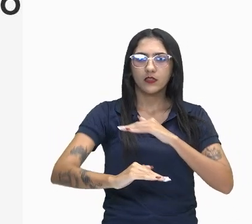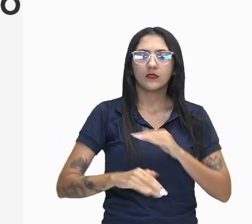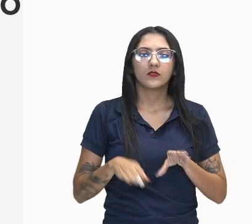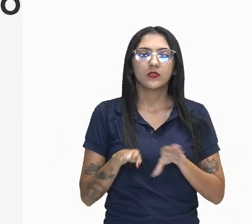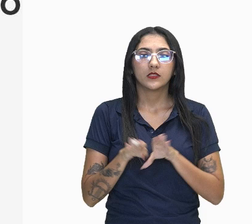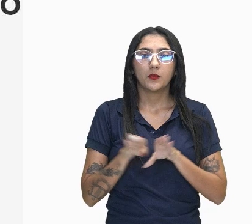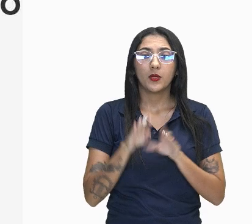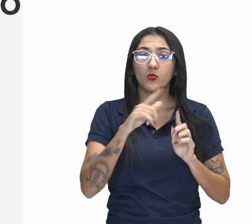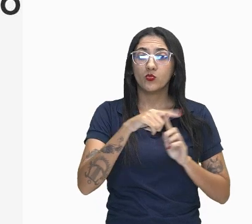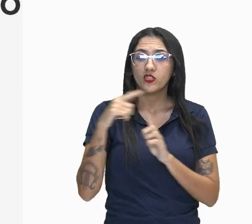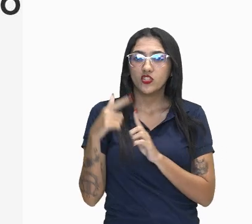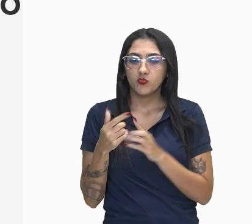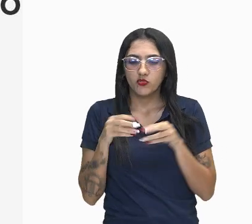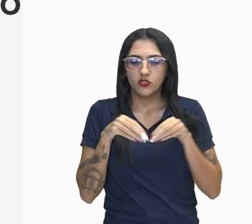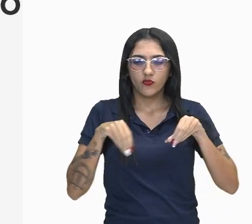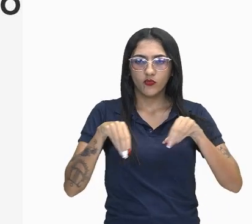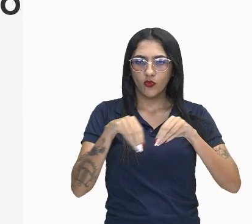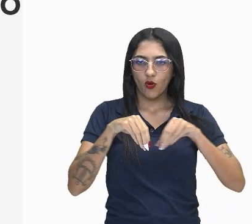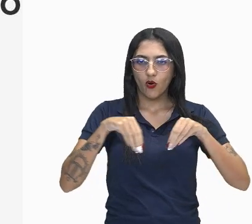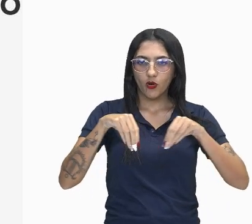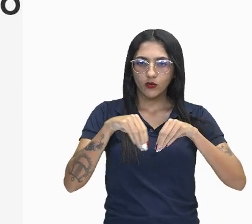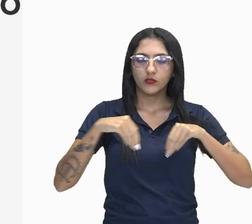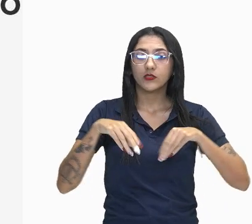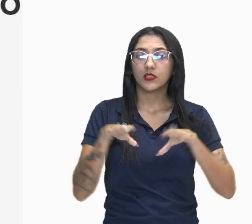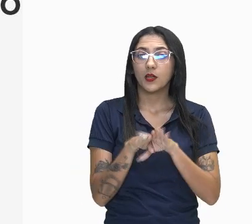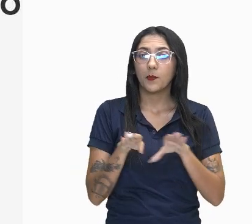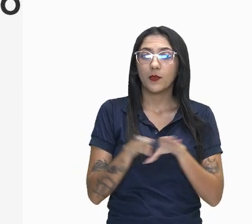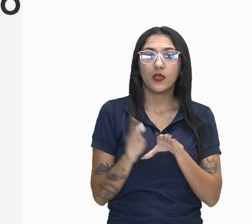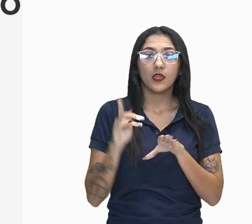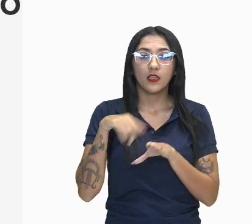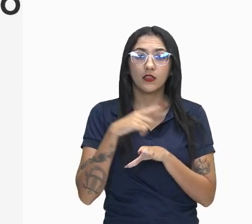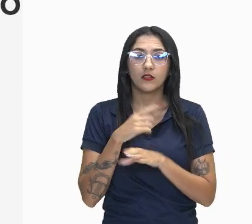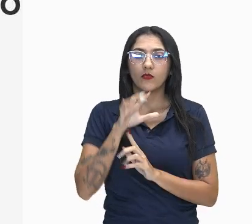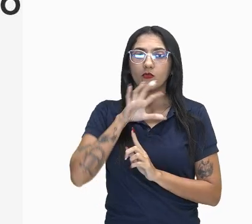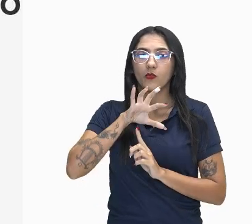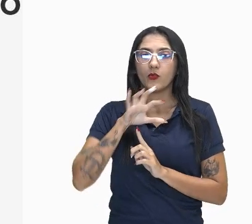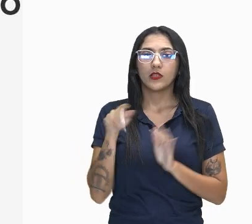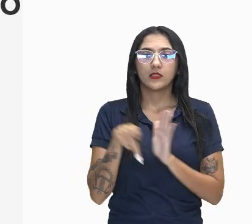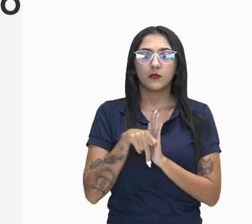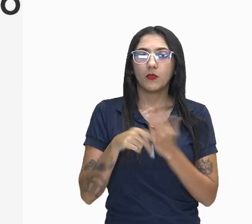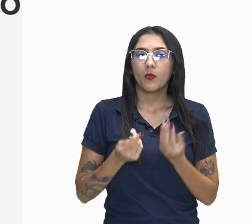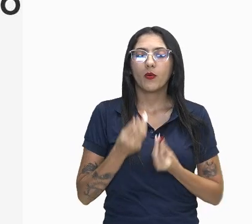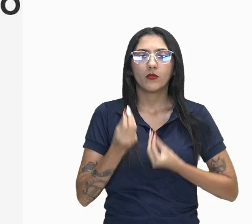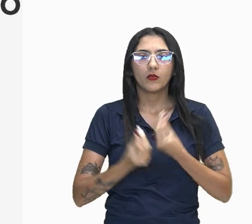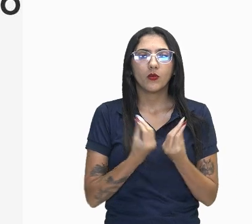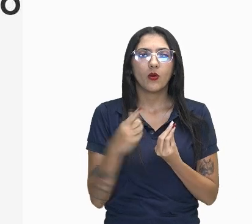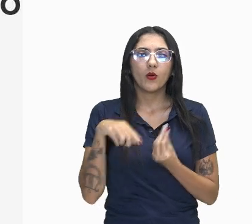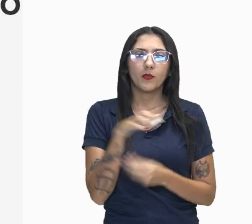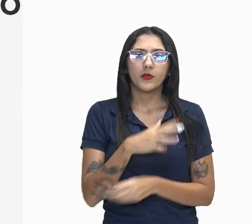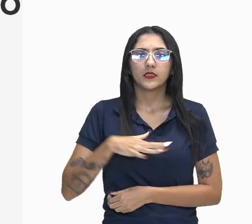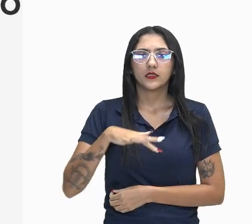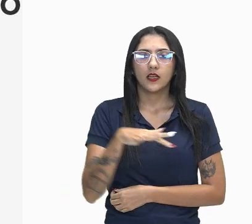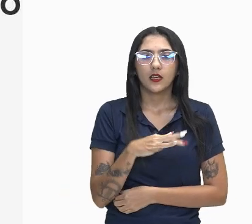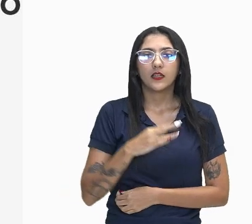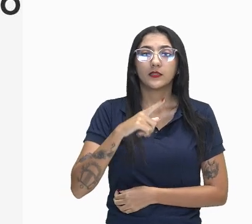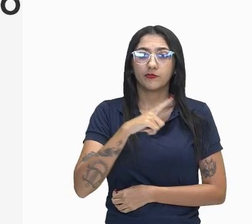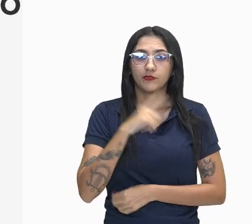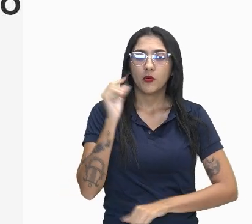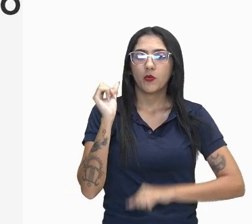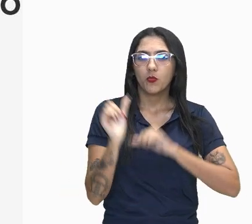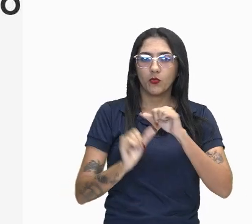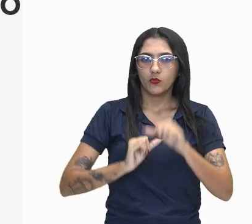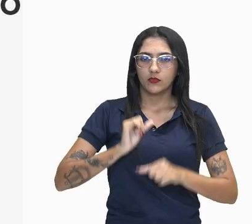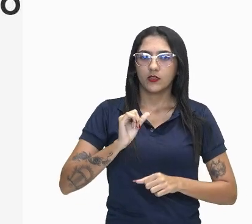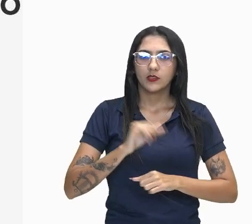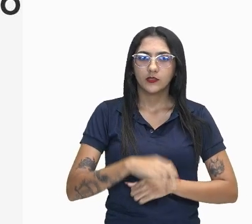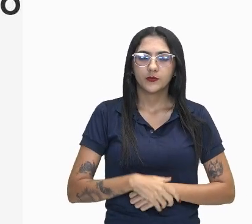de solo também afetam, né, como o espaço ele acaba sendo